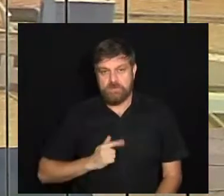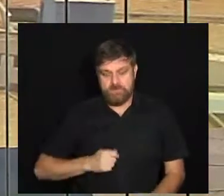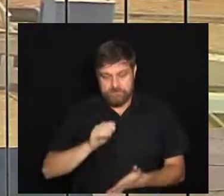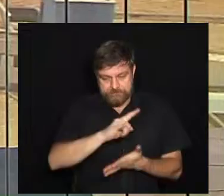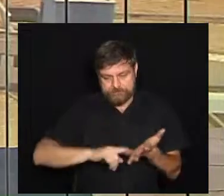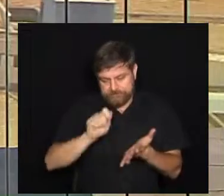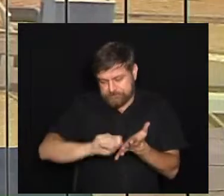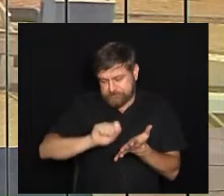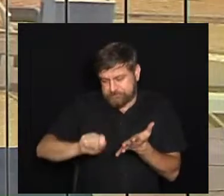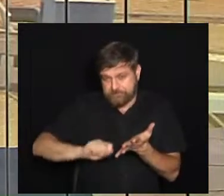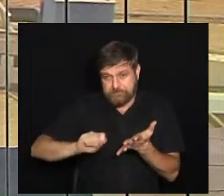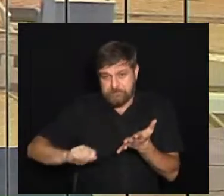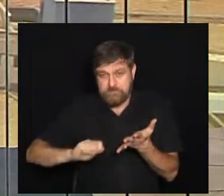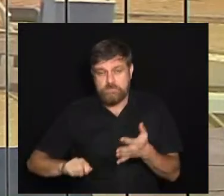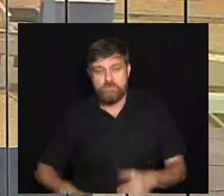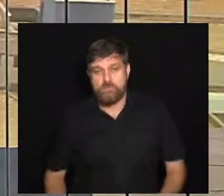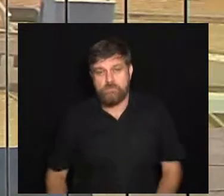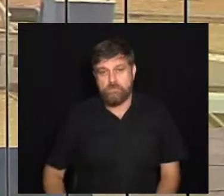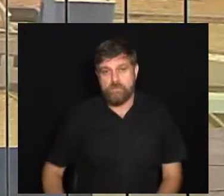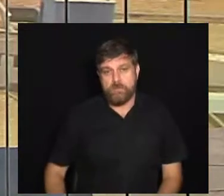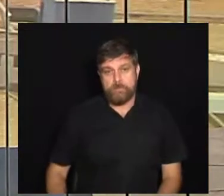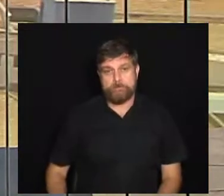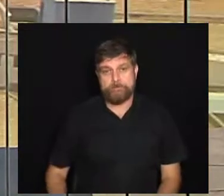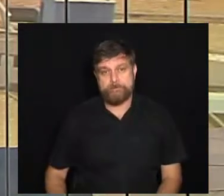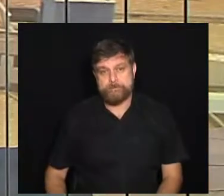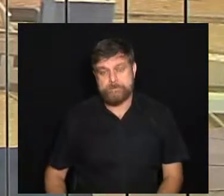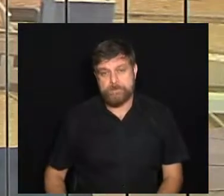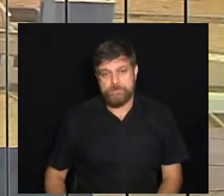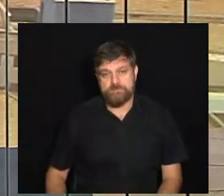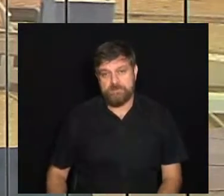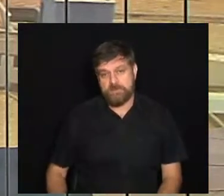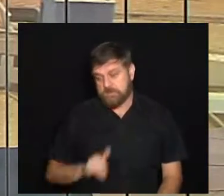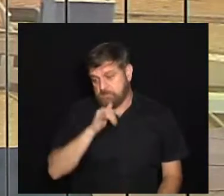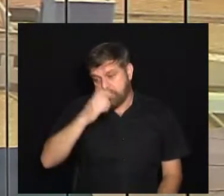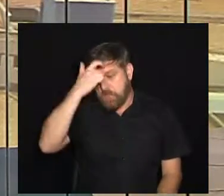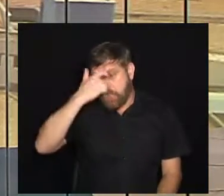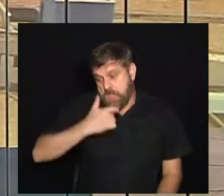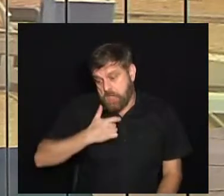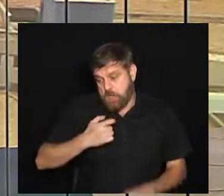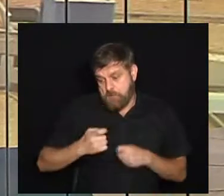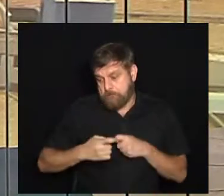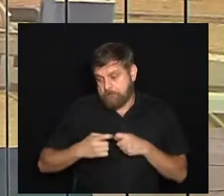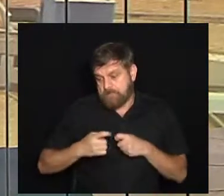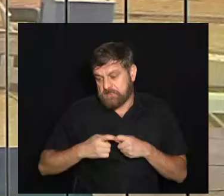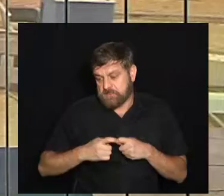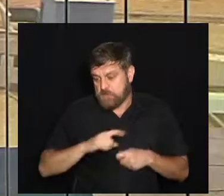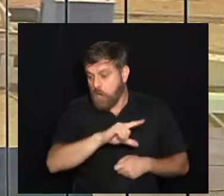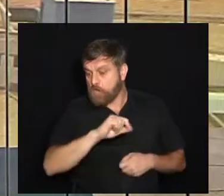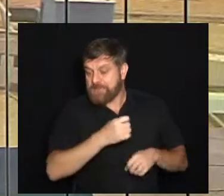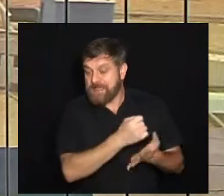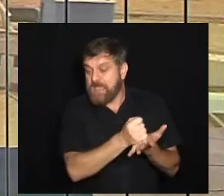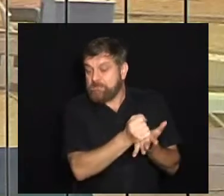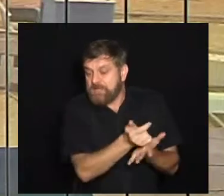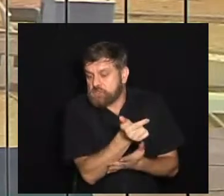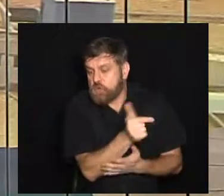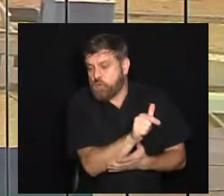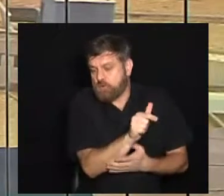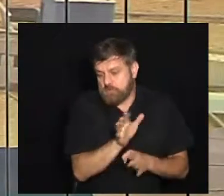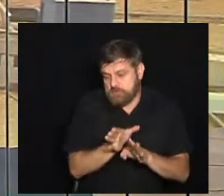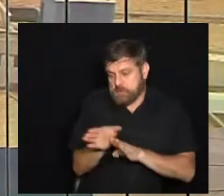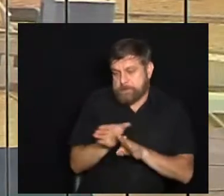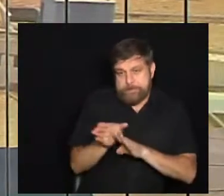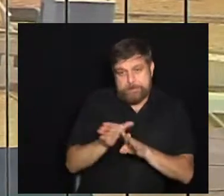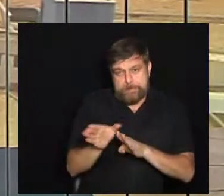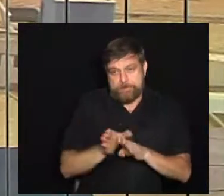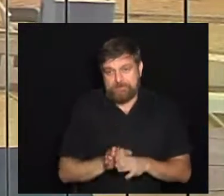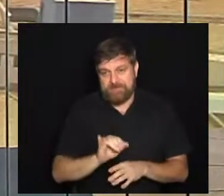uma prescrição que eu tô fazendo mas é apenas né não pode ser feito assim mas pena que e enquanto o médico vou fazer outra opção de orientação para os meus